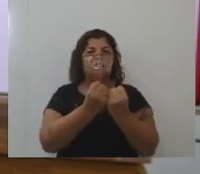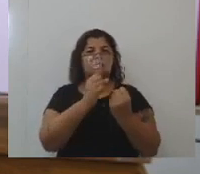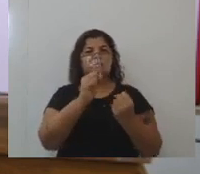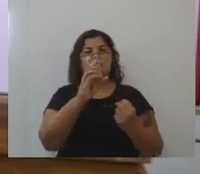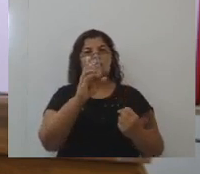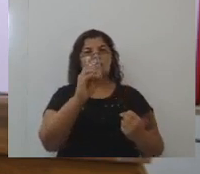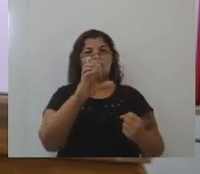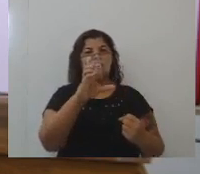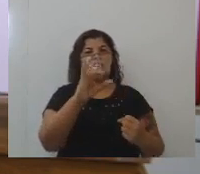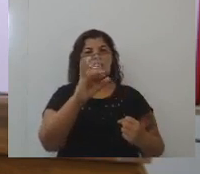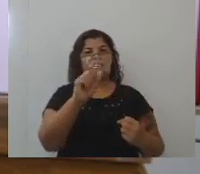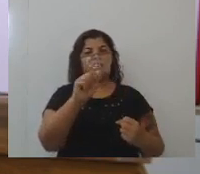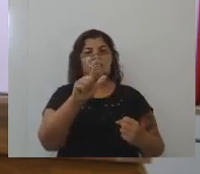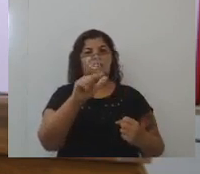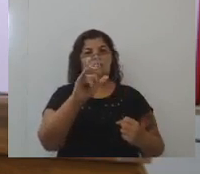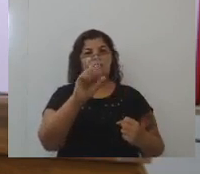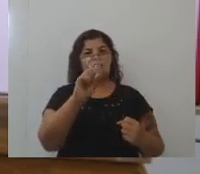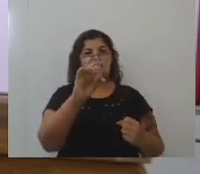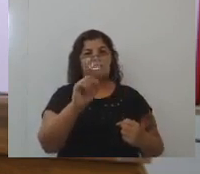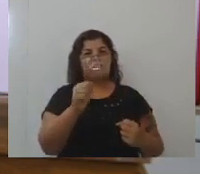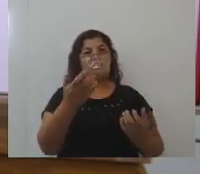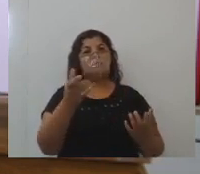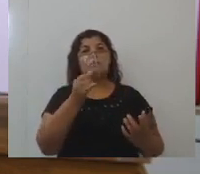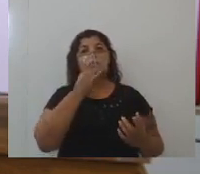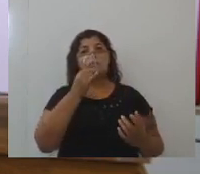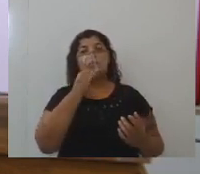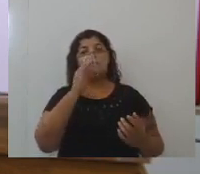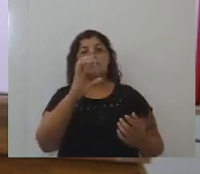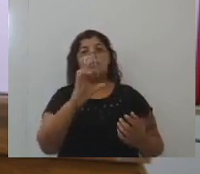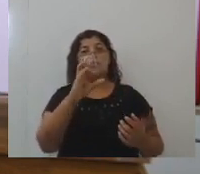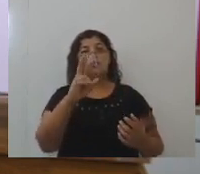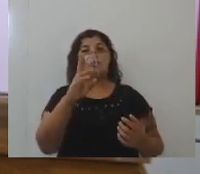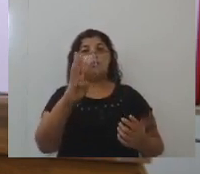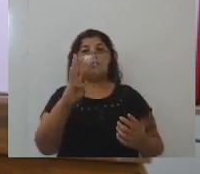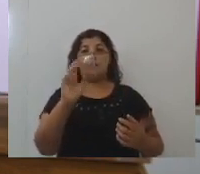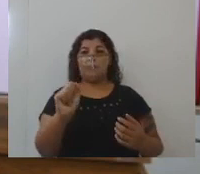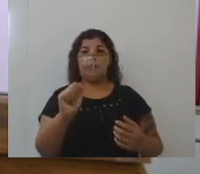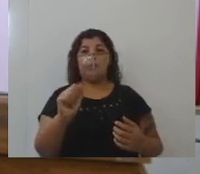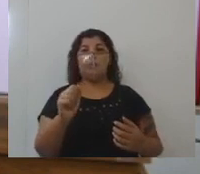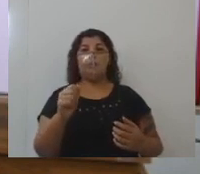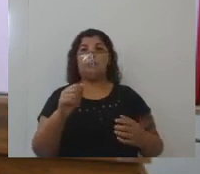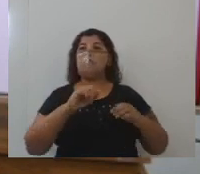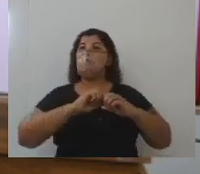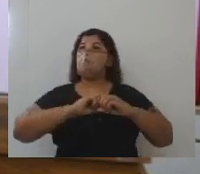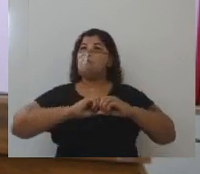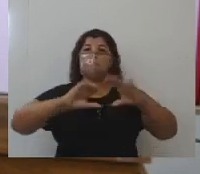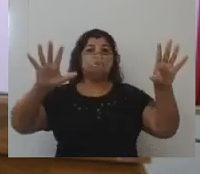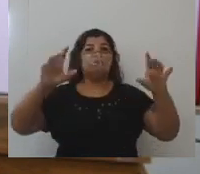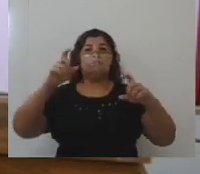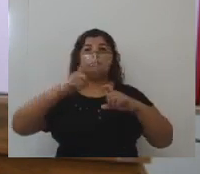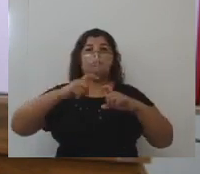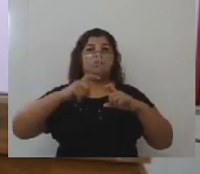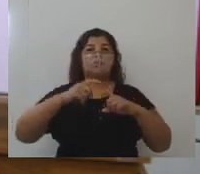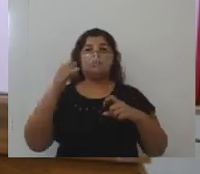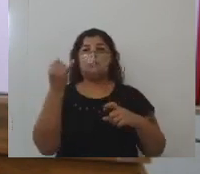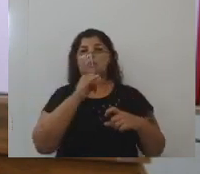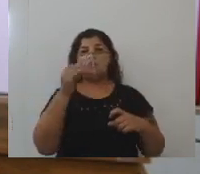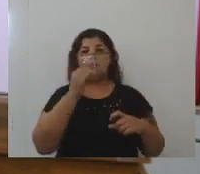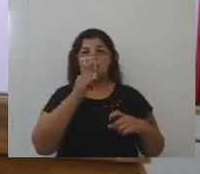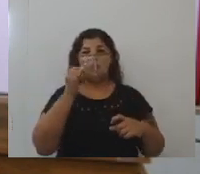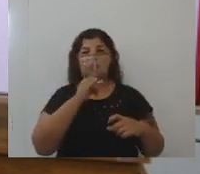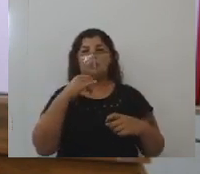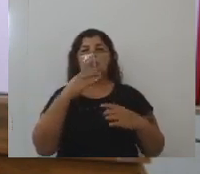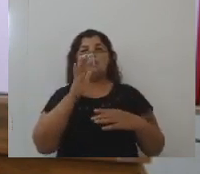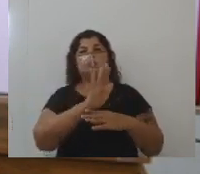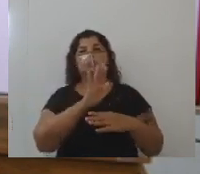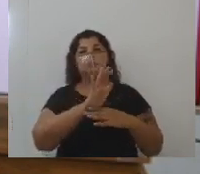aí eu trago aí a experiência de Cuba, que está dando um exemplo para o mundo, mandando médicos aí para a Itália, para ajudar essas